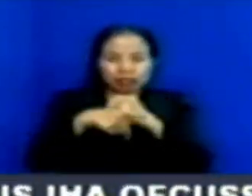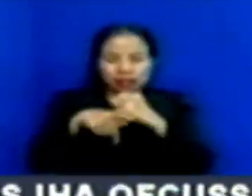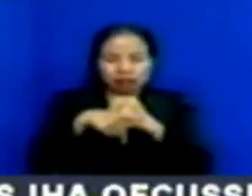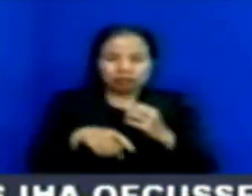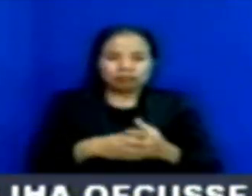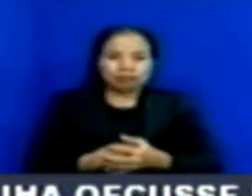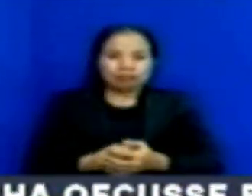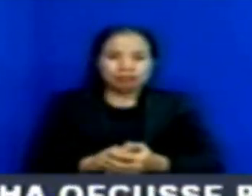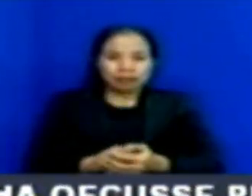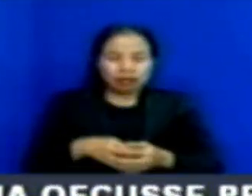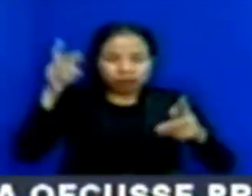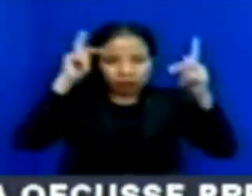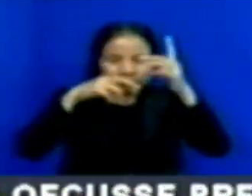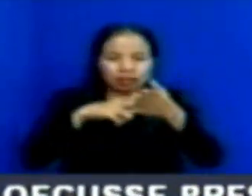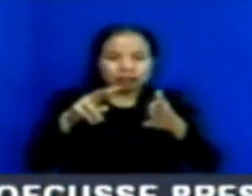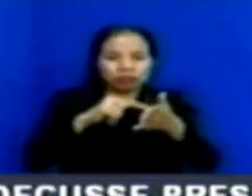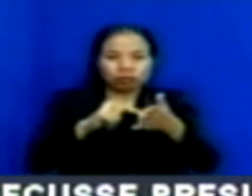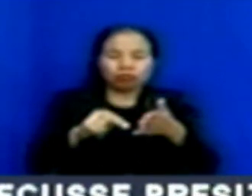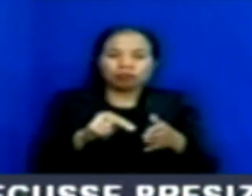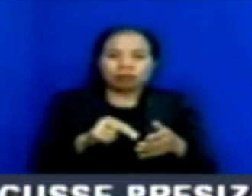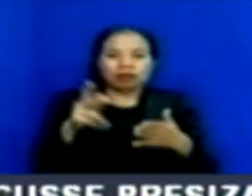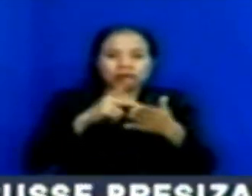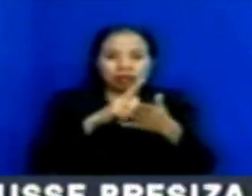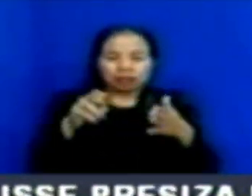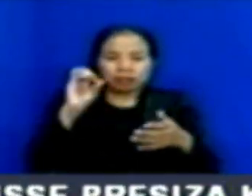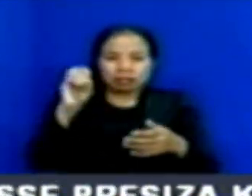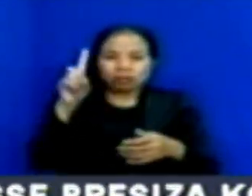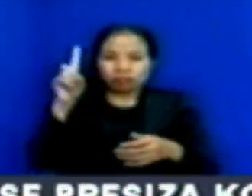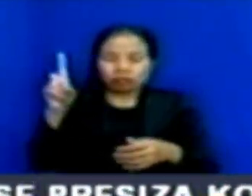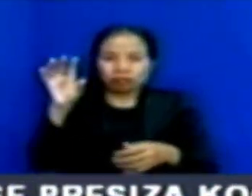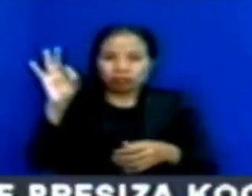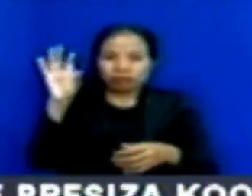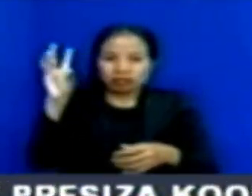rasic. Caso ne registro número único crime